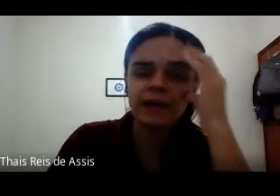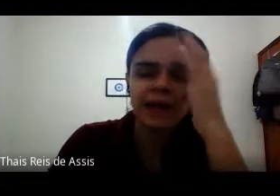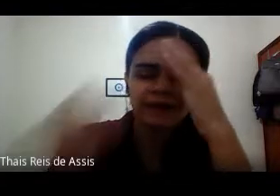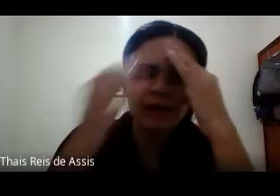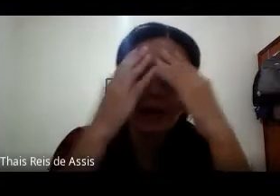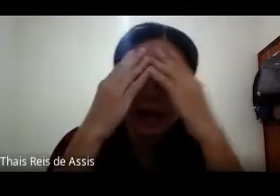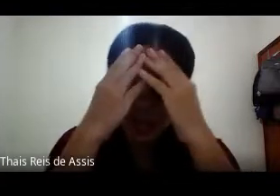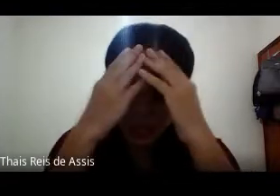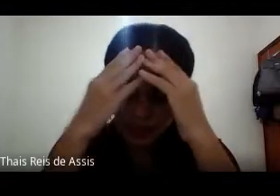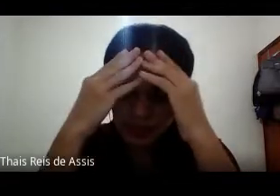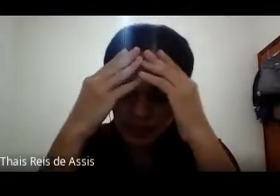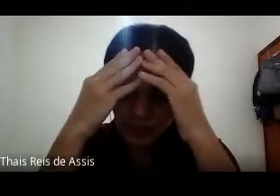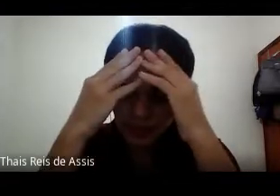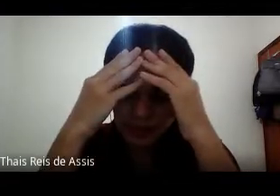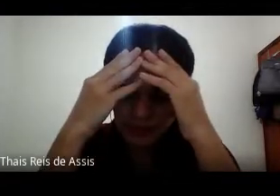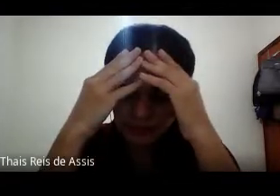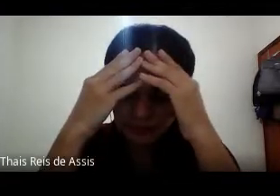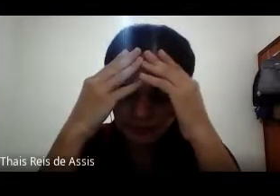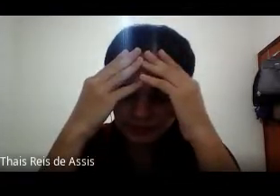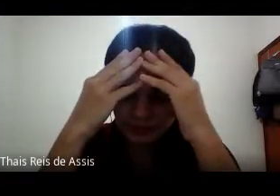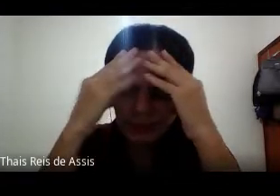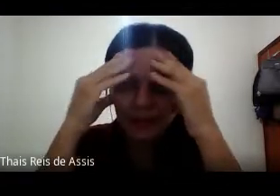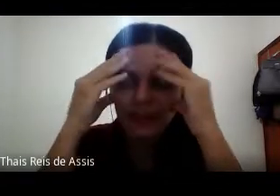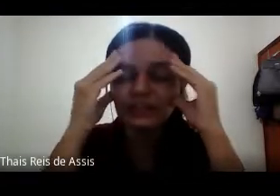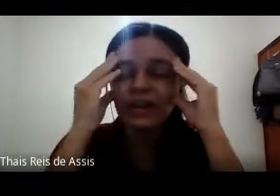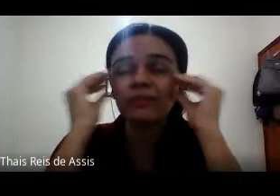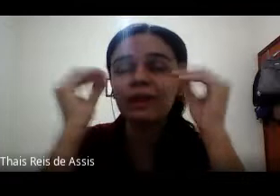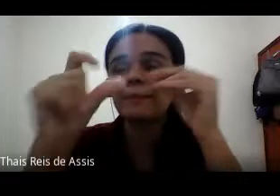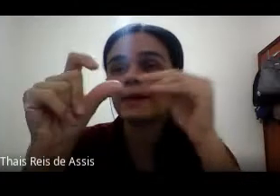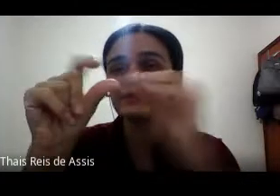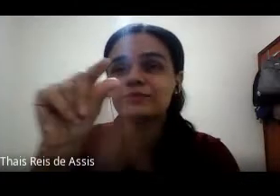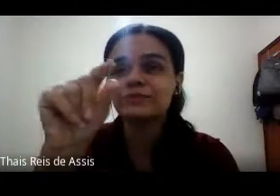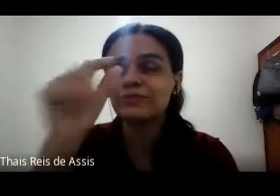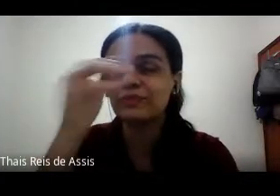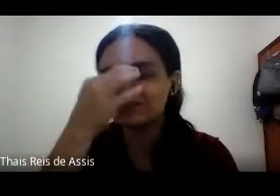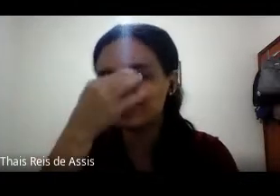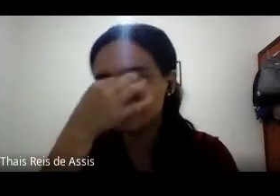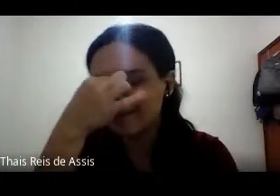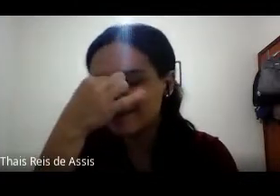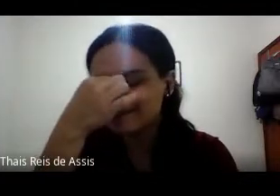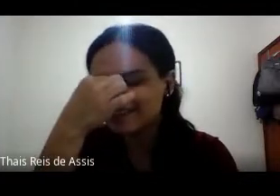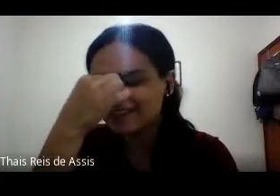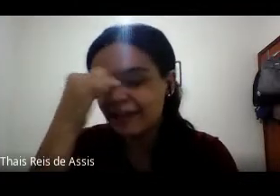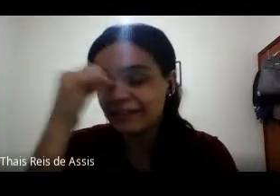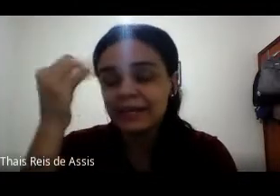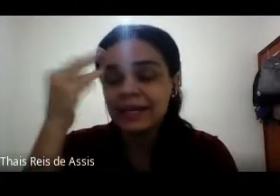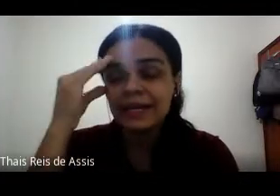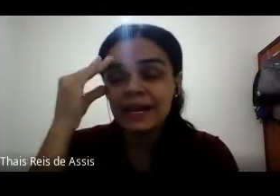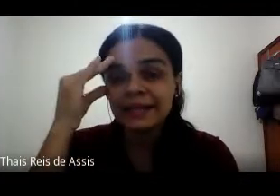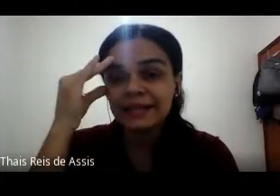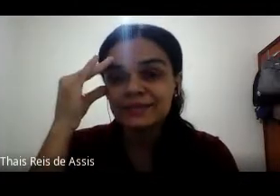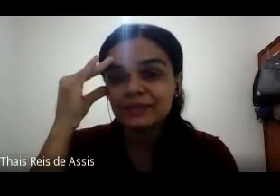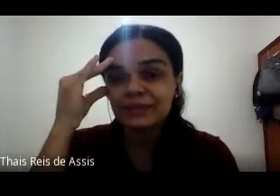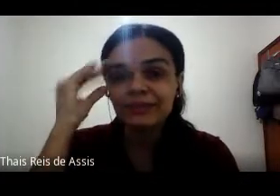pessoa pegava, ia começar a palestra, tirava um calhamaço de folha de dentro da pasta, sentava e